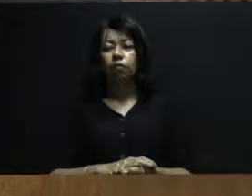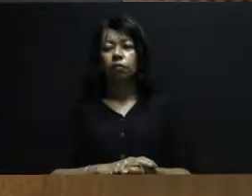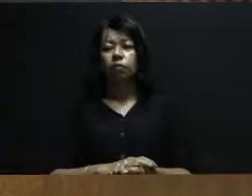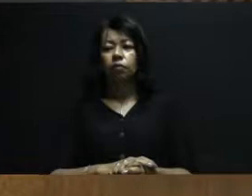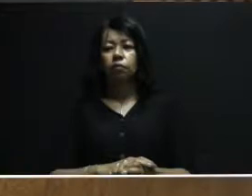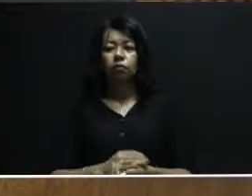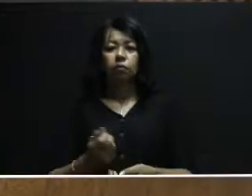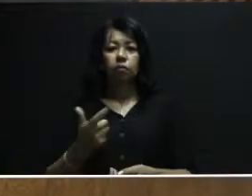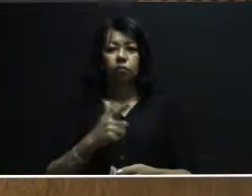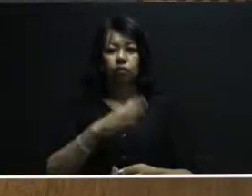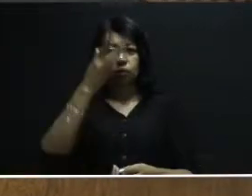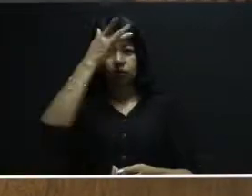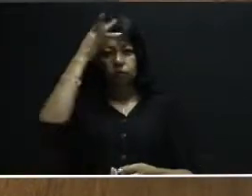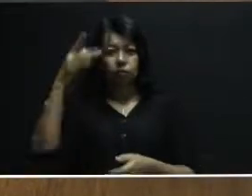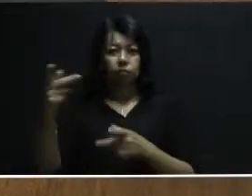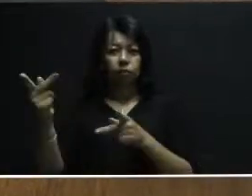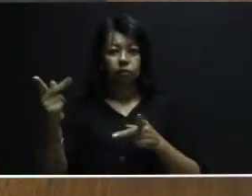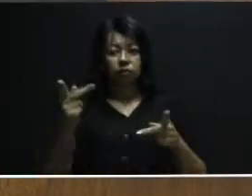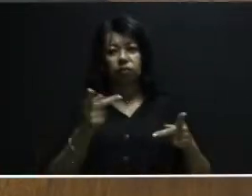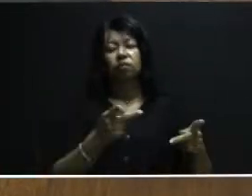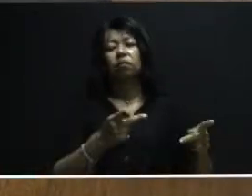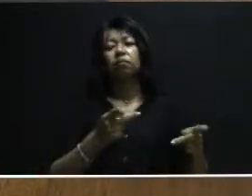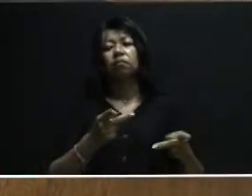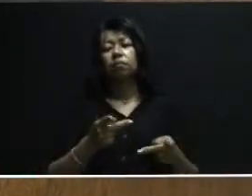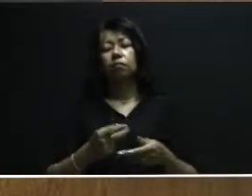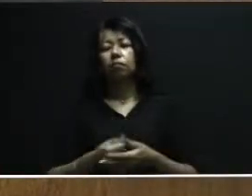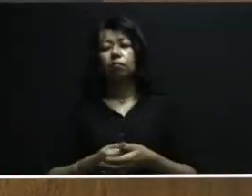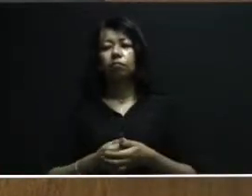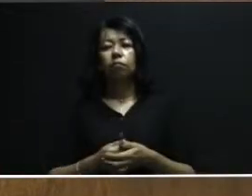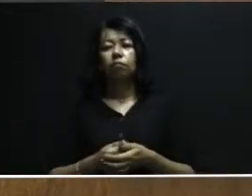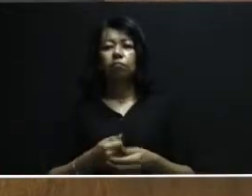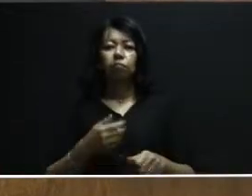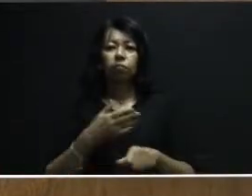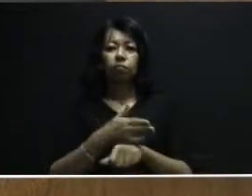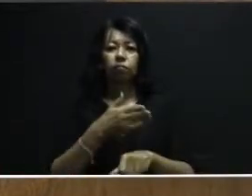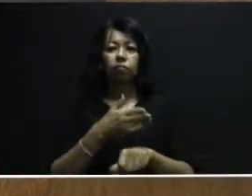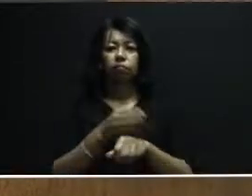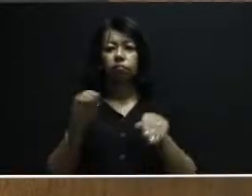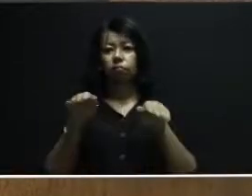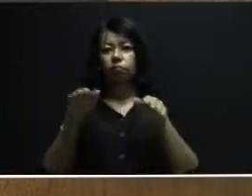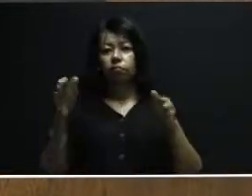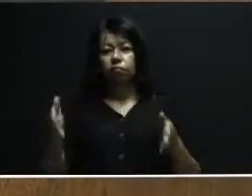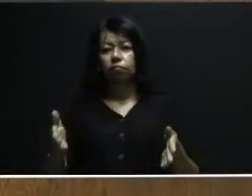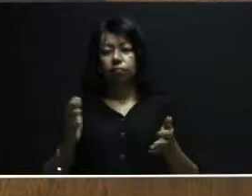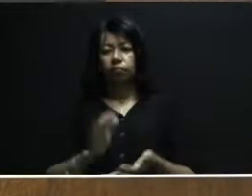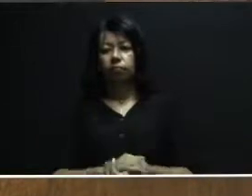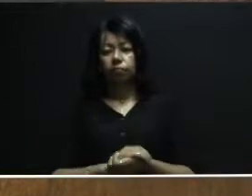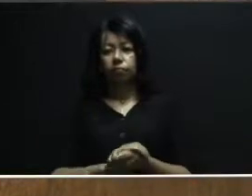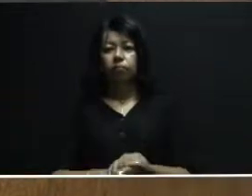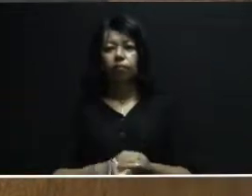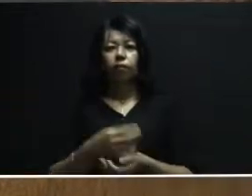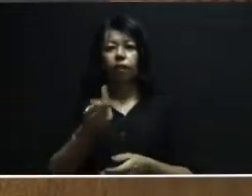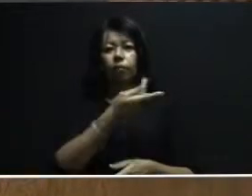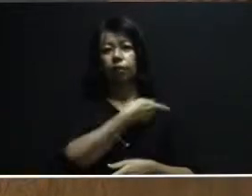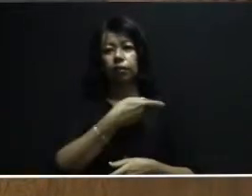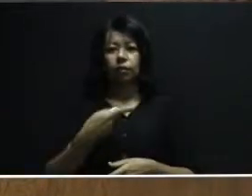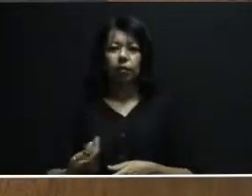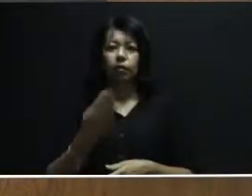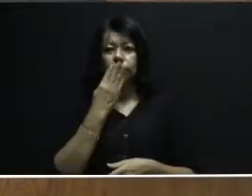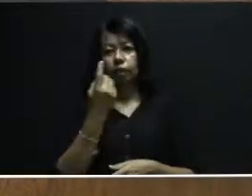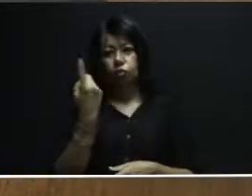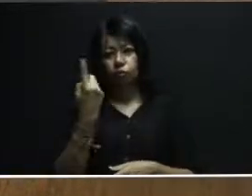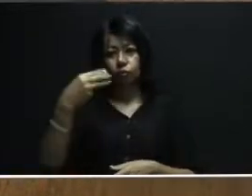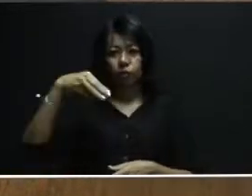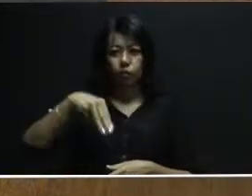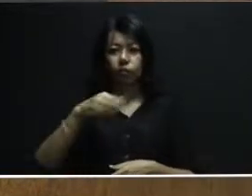As demais autoridades presentes considerem-se fazendo parte da mesa. Esta presidência solicita um minuto